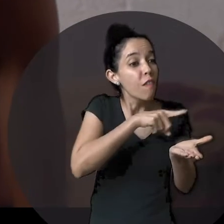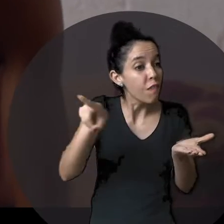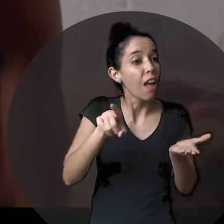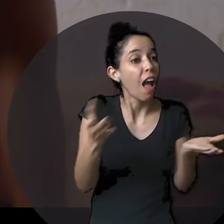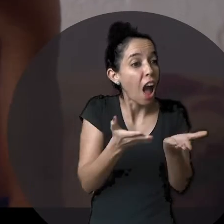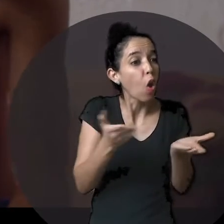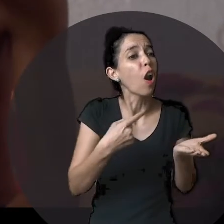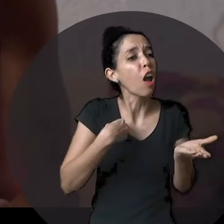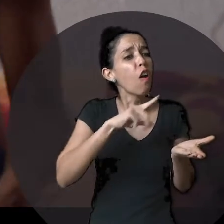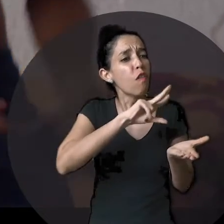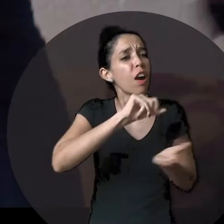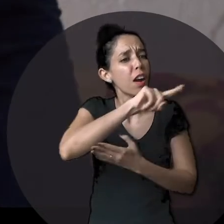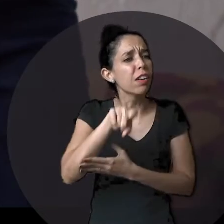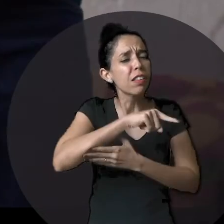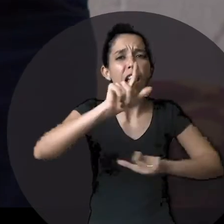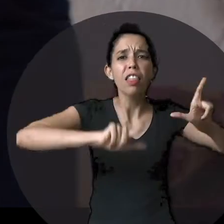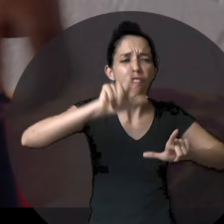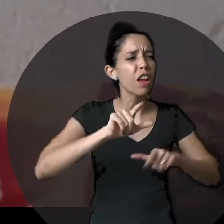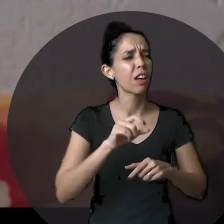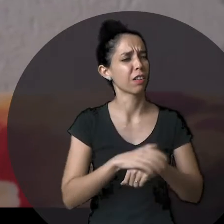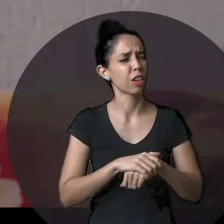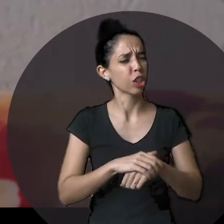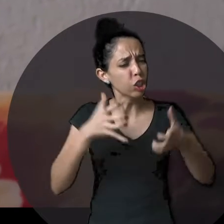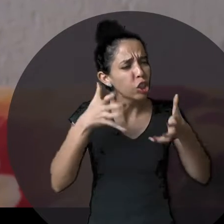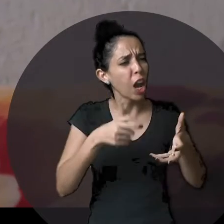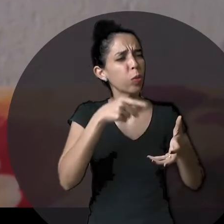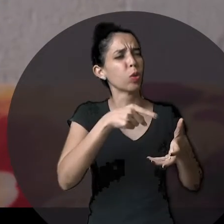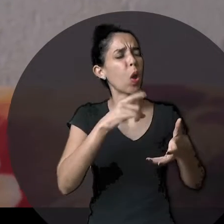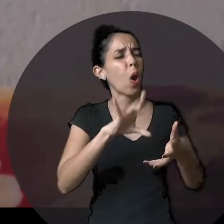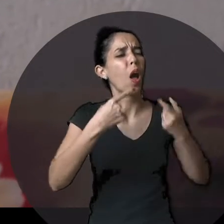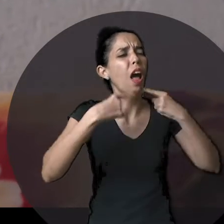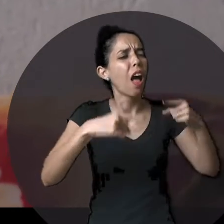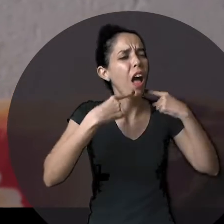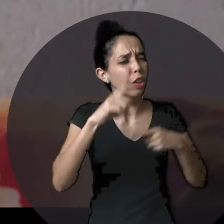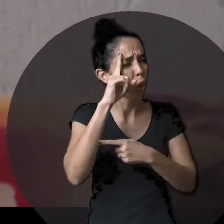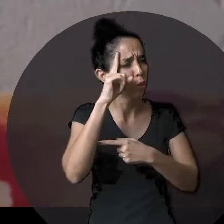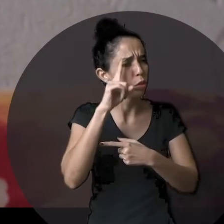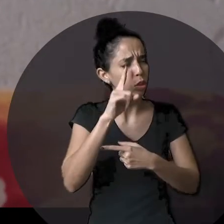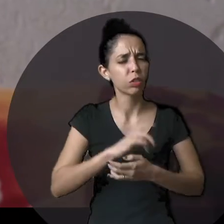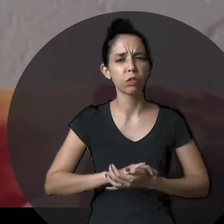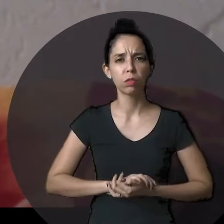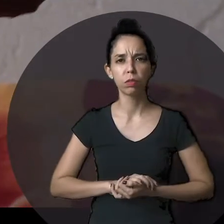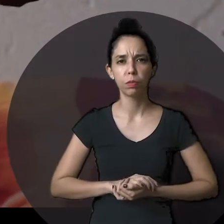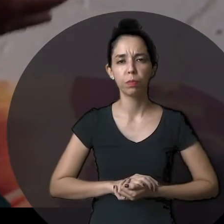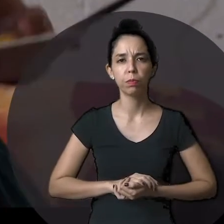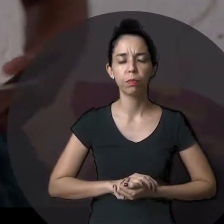Agora! Bora, vai que eu quero assistir minha TV. Ego. Coisa nojenta, o pessoal alugando. Todo dia é